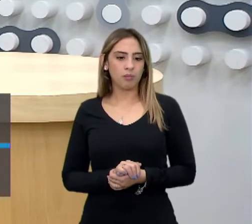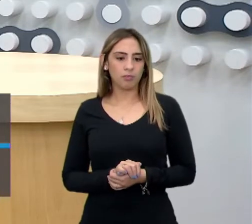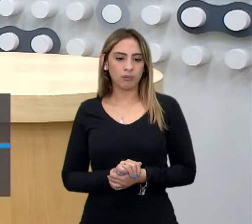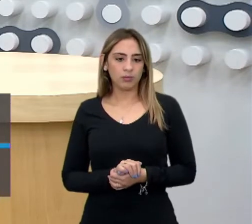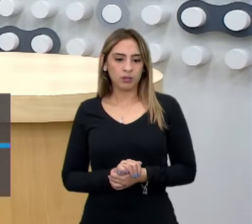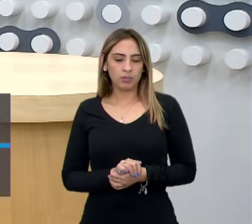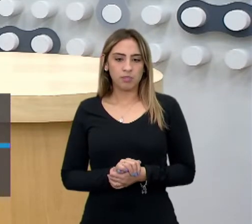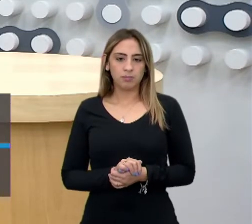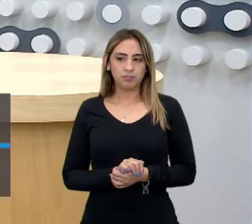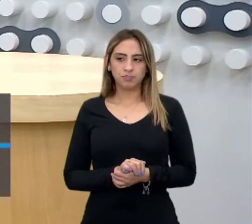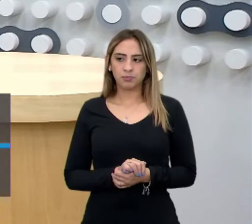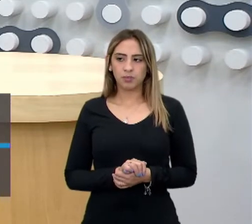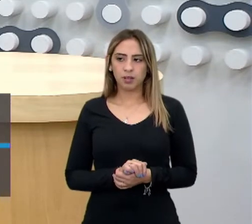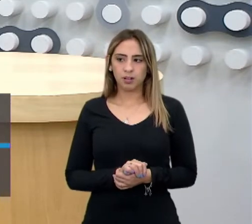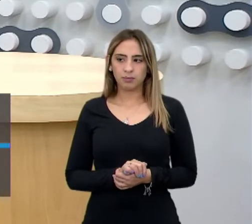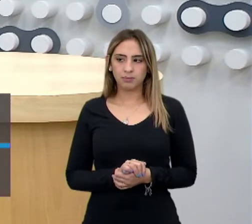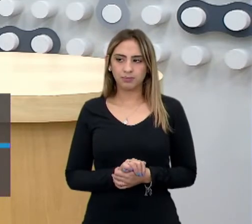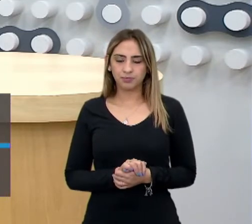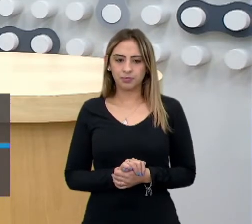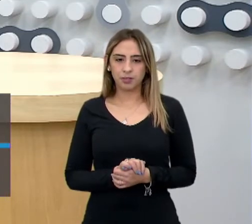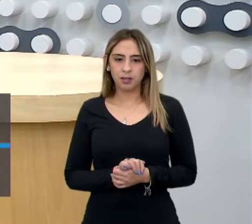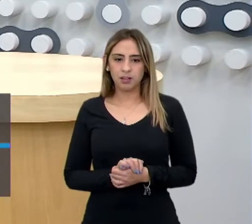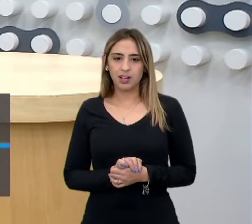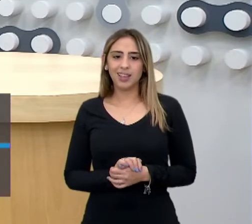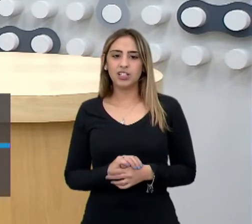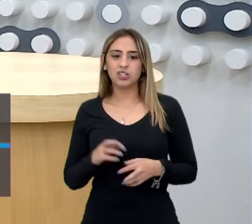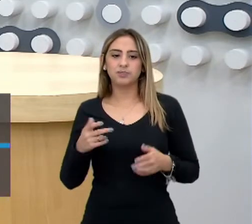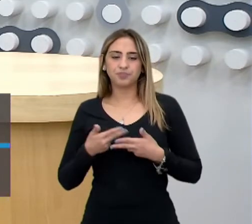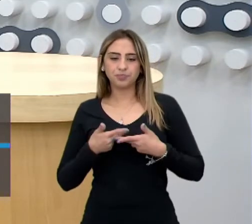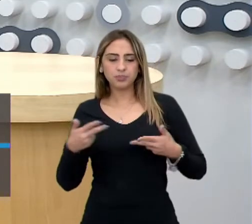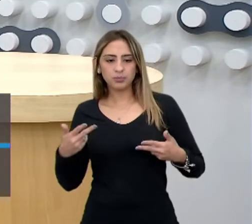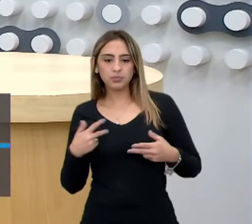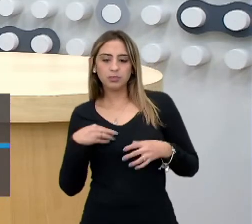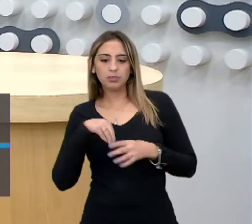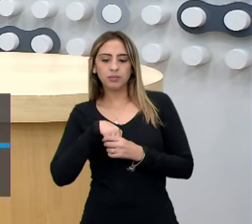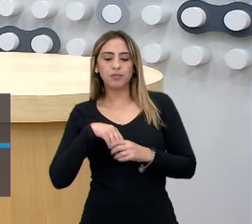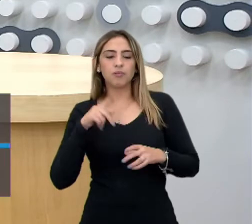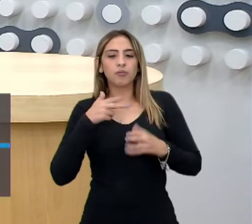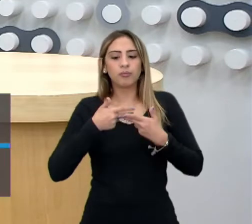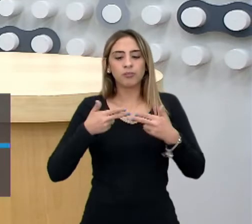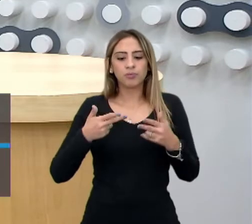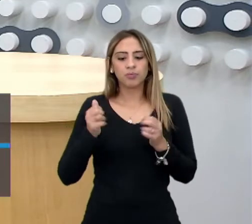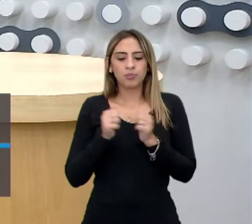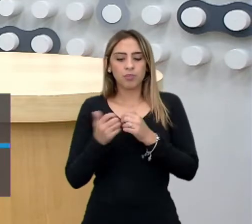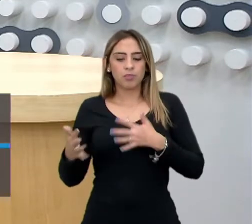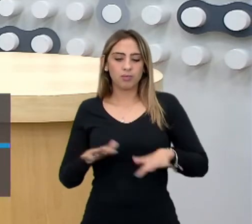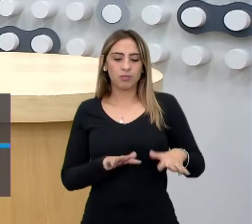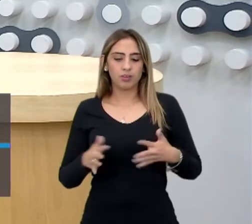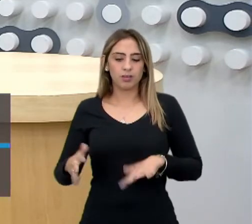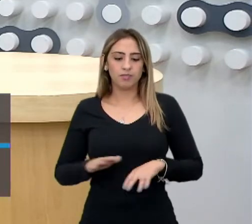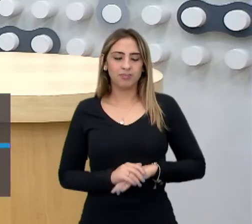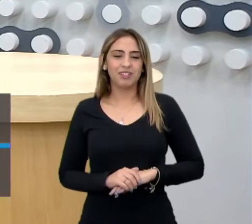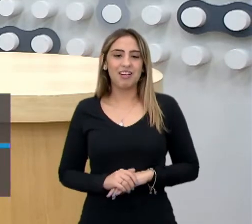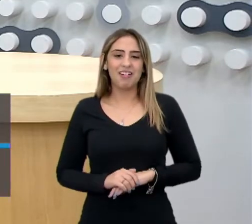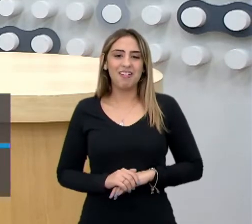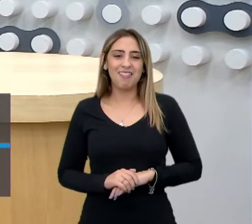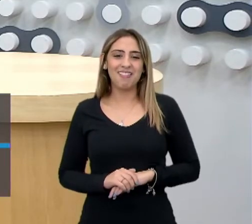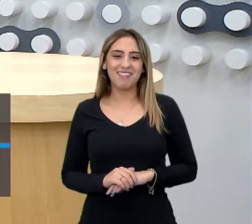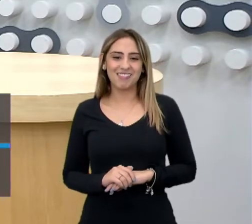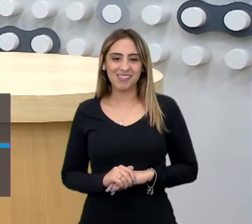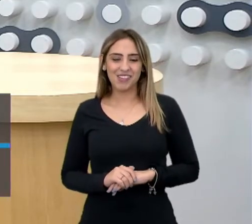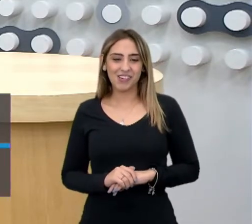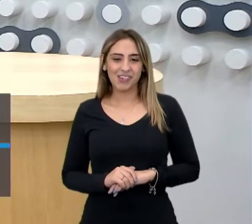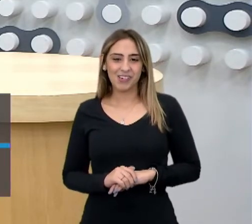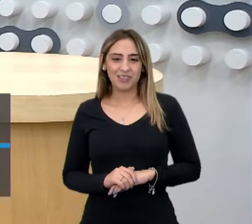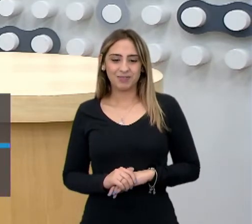abalos sísmicos, os sismos, tremores aí, tem muito a ver aí com terremotos. A gente também sabe que, logicamente, que tremores de terras pode